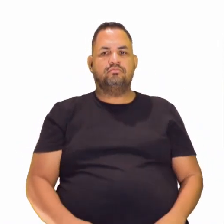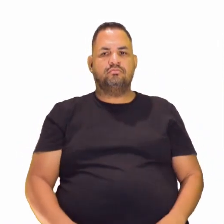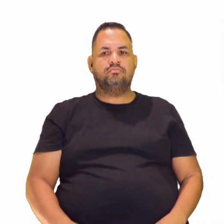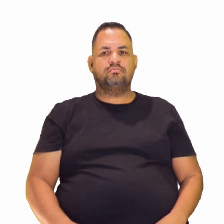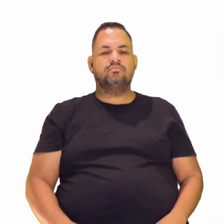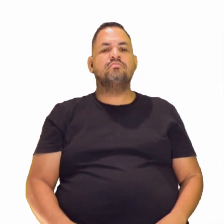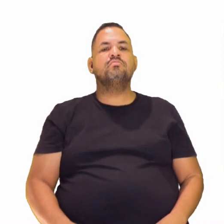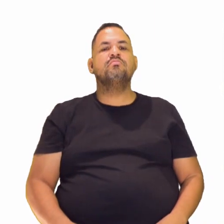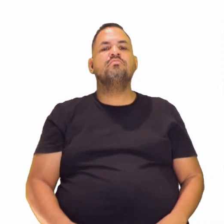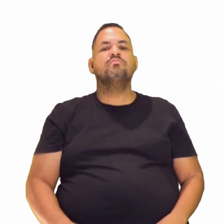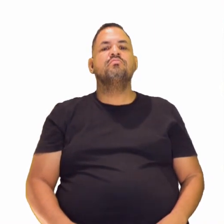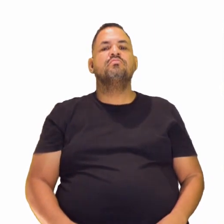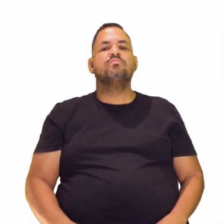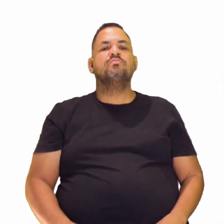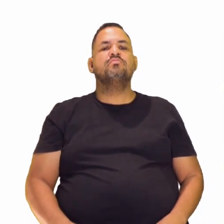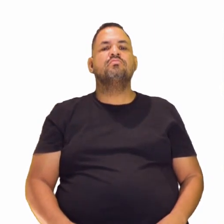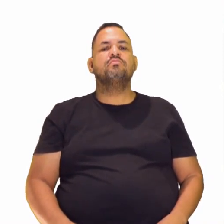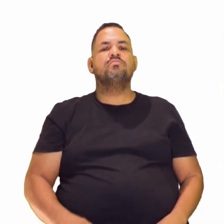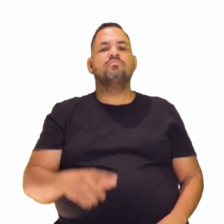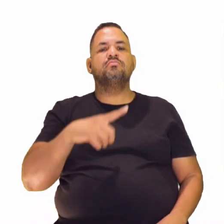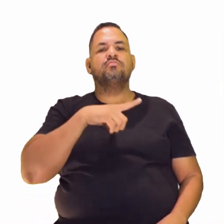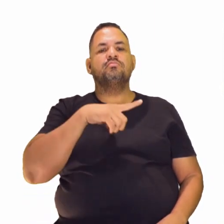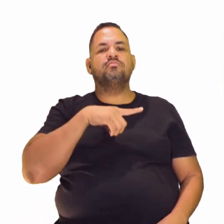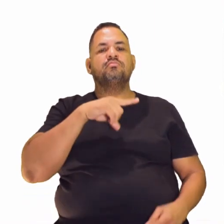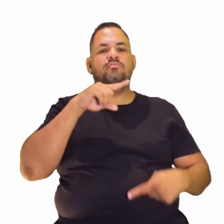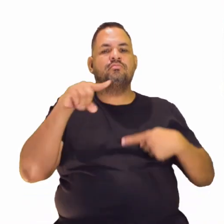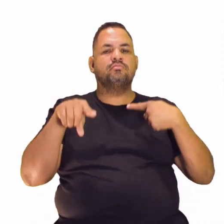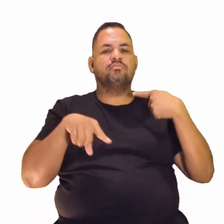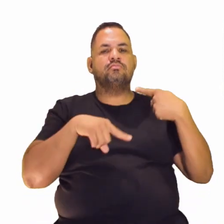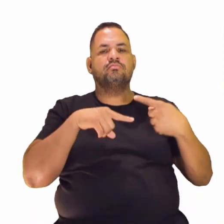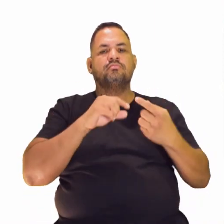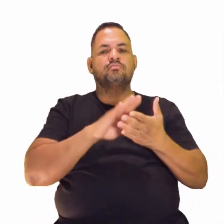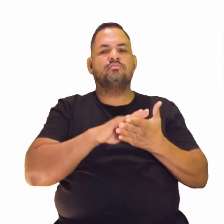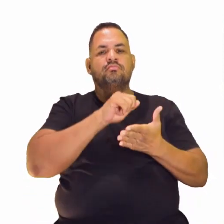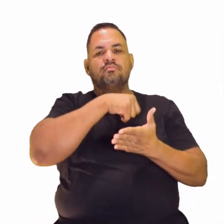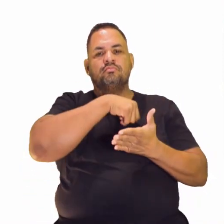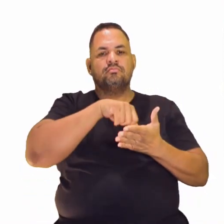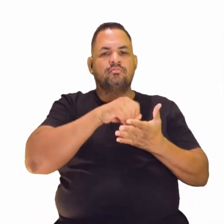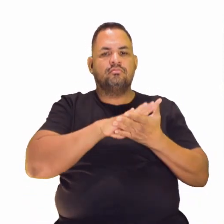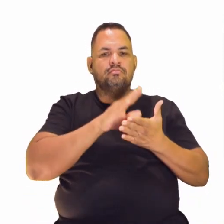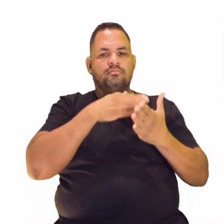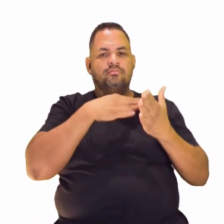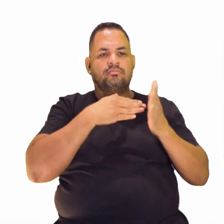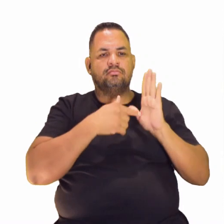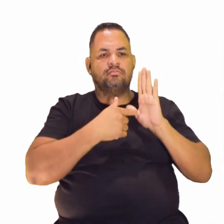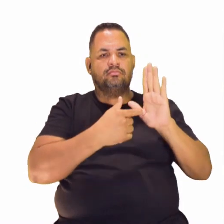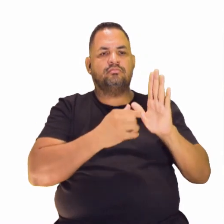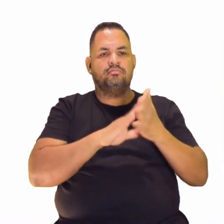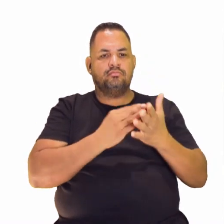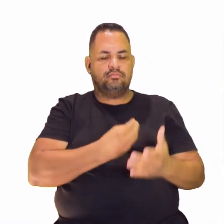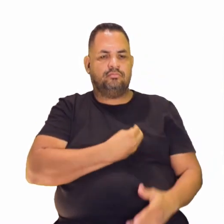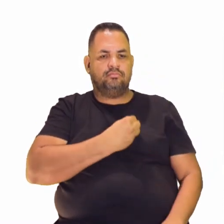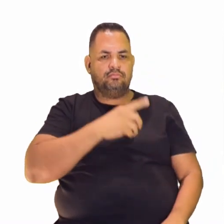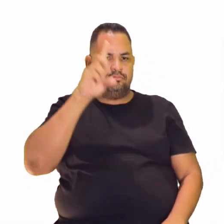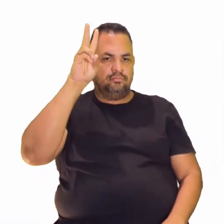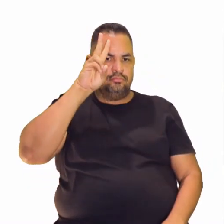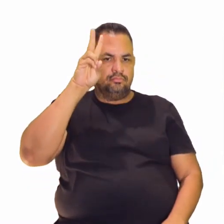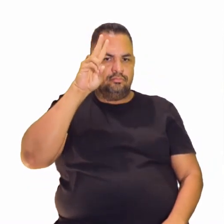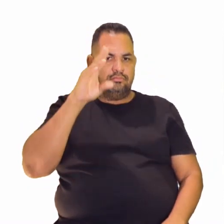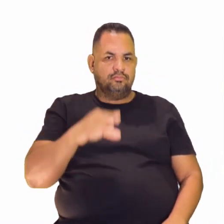pintura histórica são obras artísticas que têm o intuito, a intenção de registrar algum